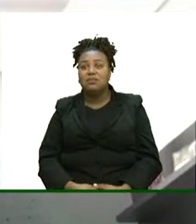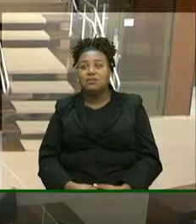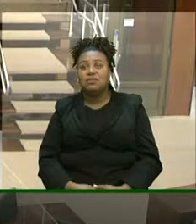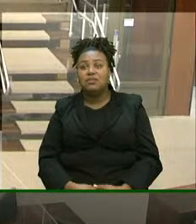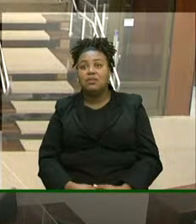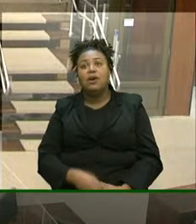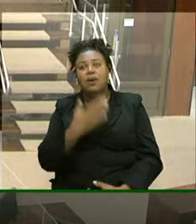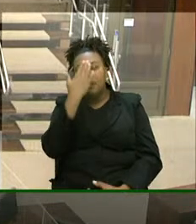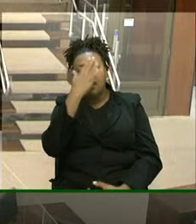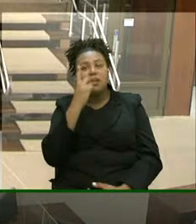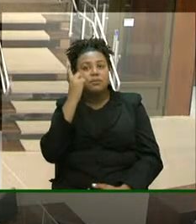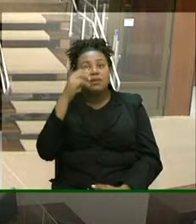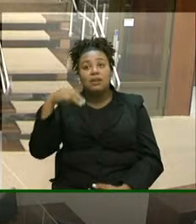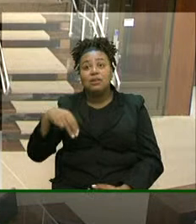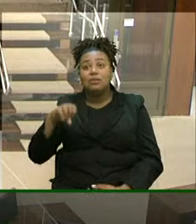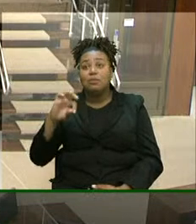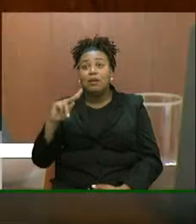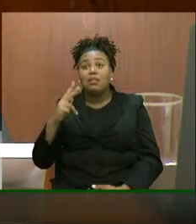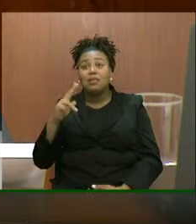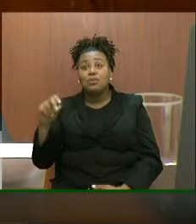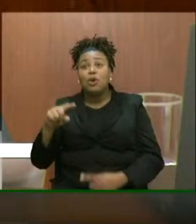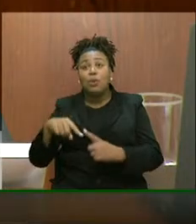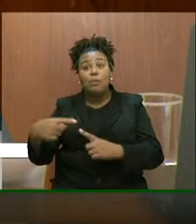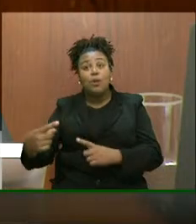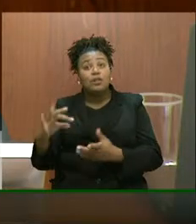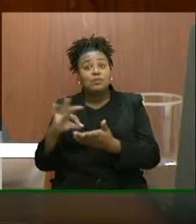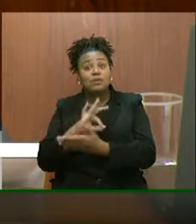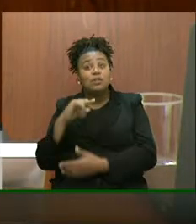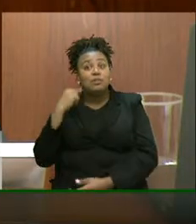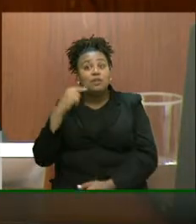Muito obrigado, deputado Matheus. Próximo inscrito, deputado Giuseppe Riesgo.